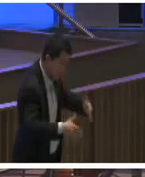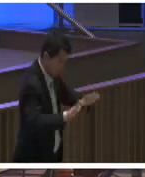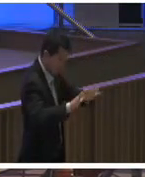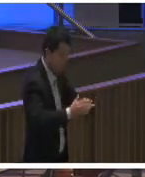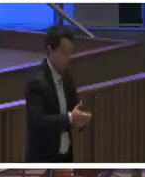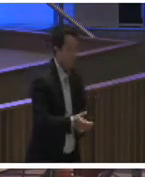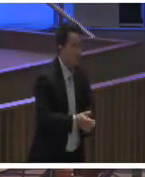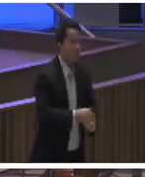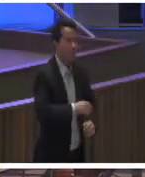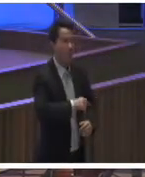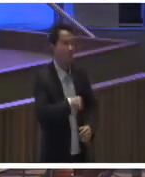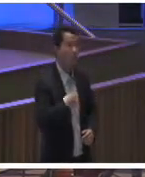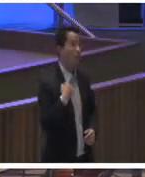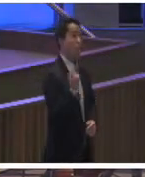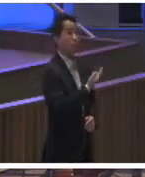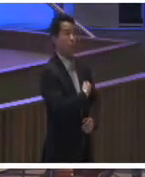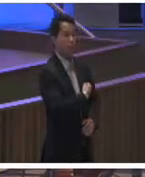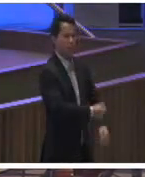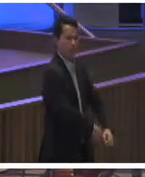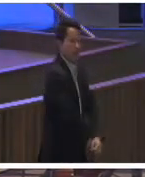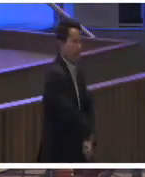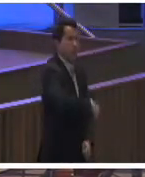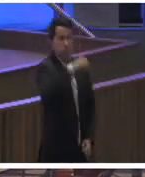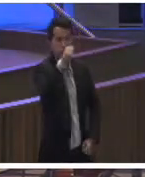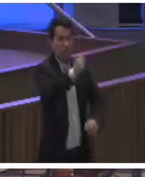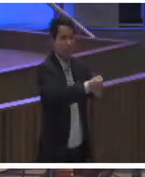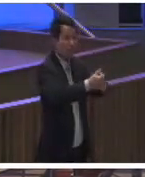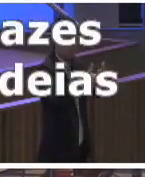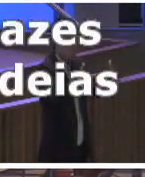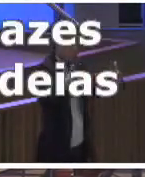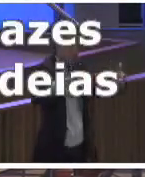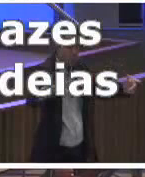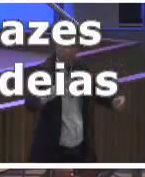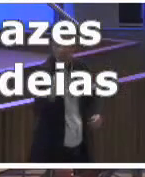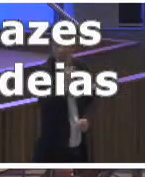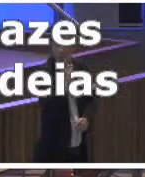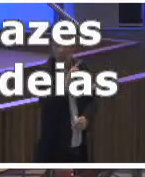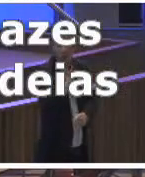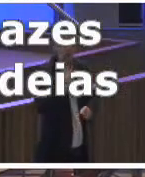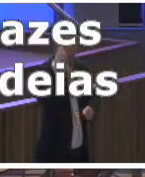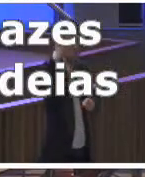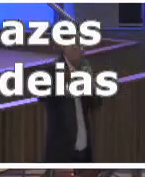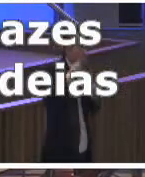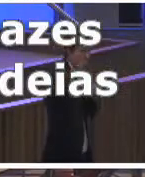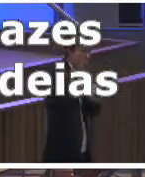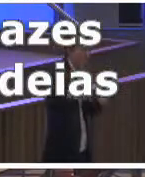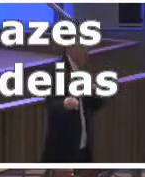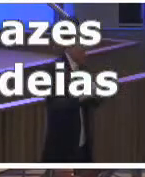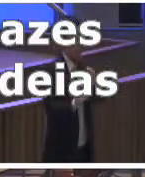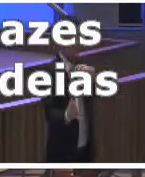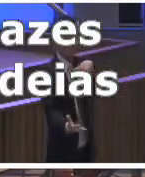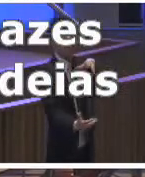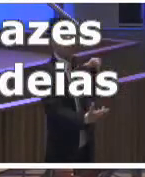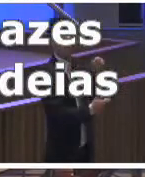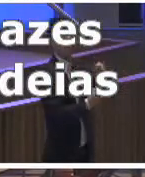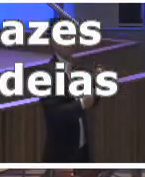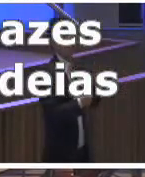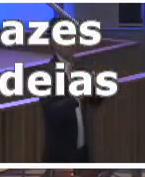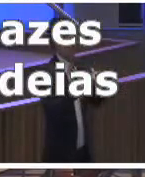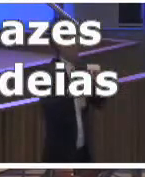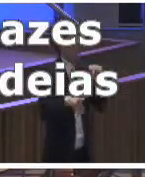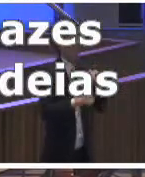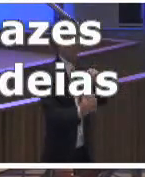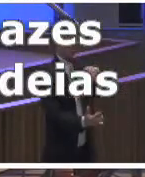as armas que usamos na nossa luta não são do mundo, são armas